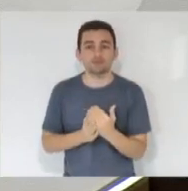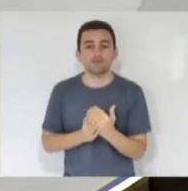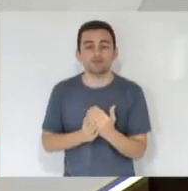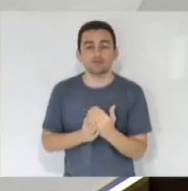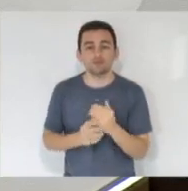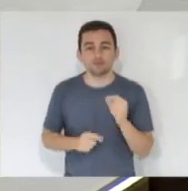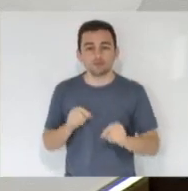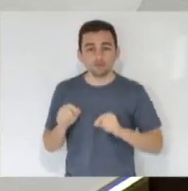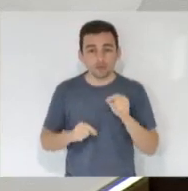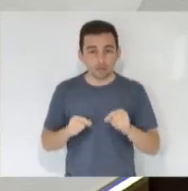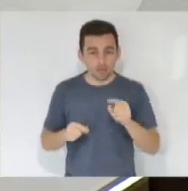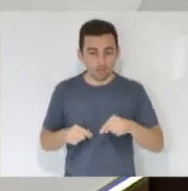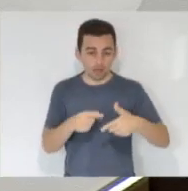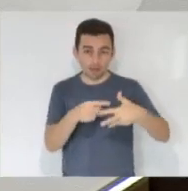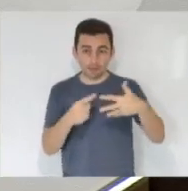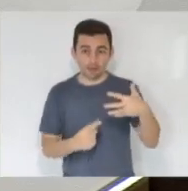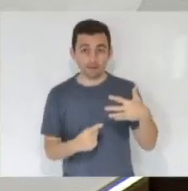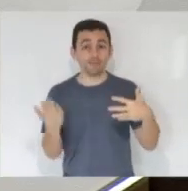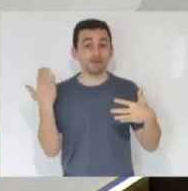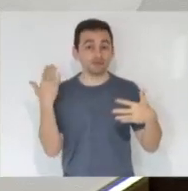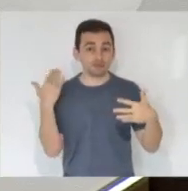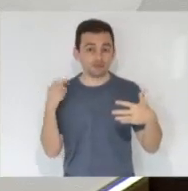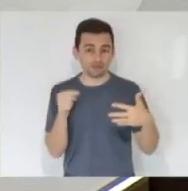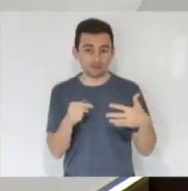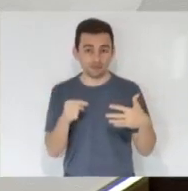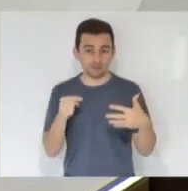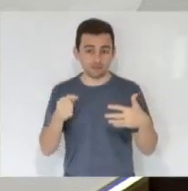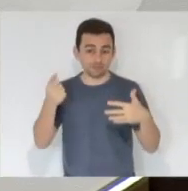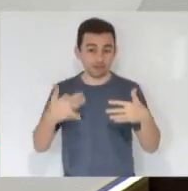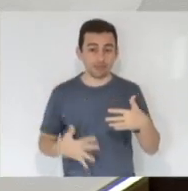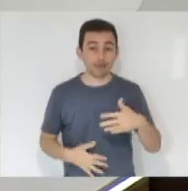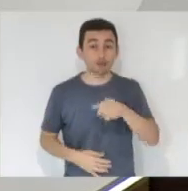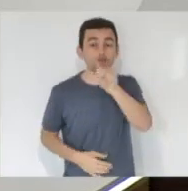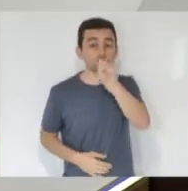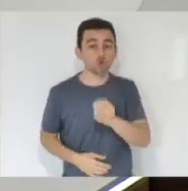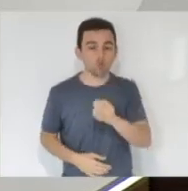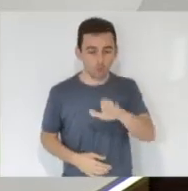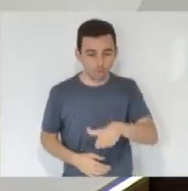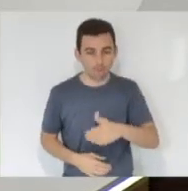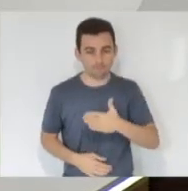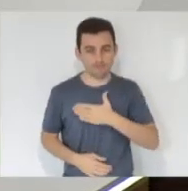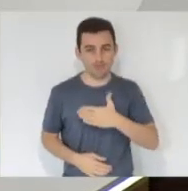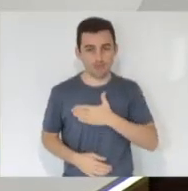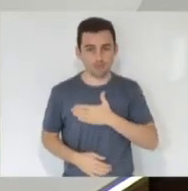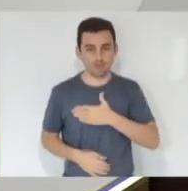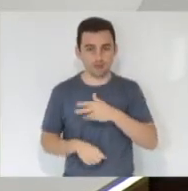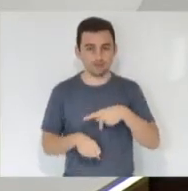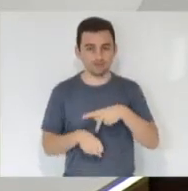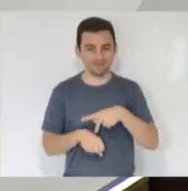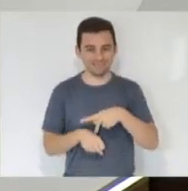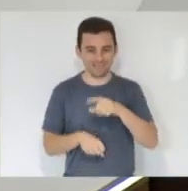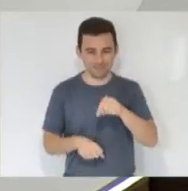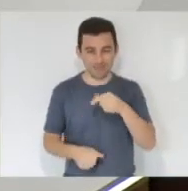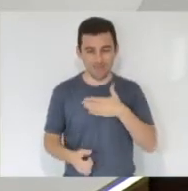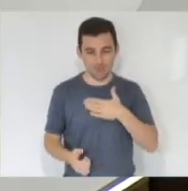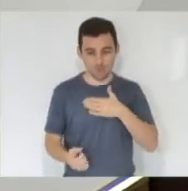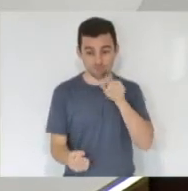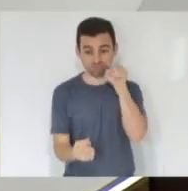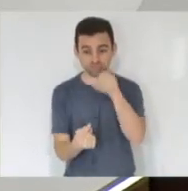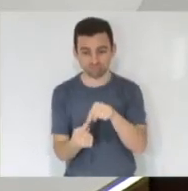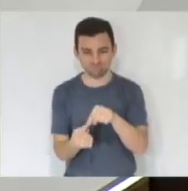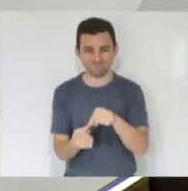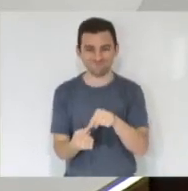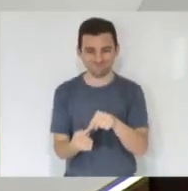aquela pauta que dizia que o Sul é o meu país, o Sul é o meu destino, aliás, o Sul é o meu